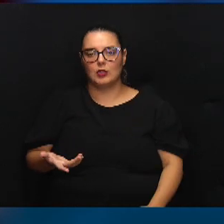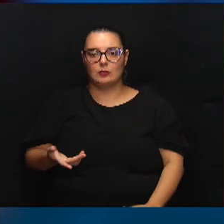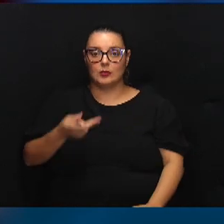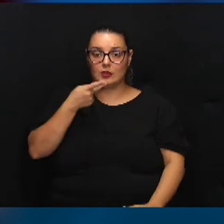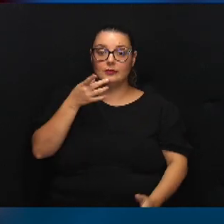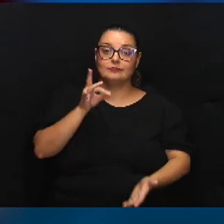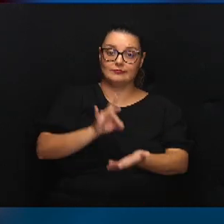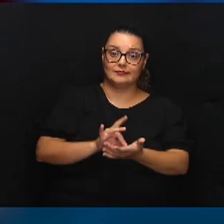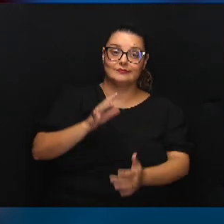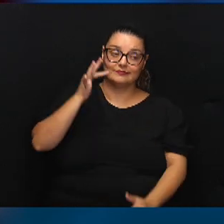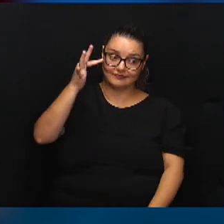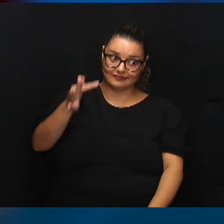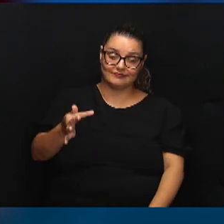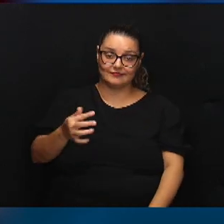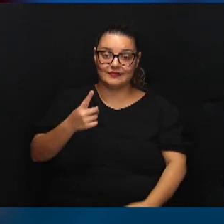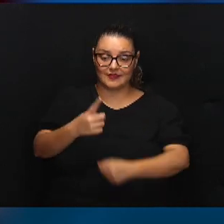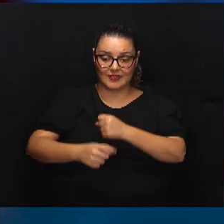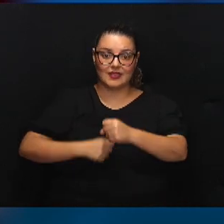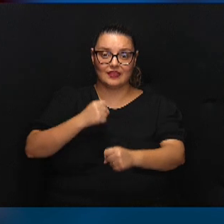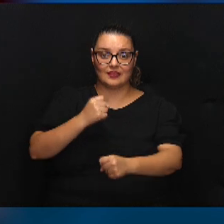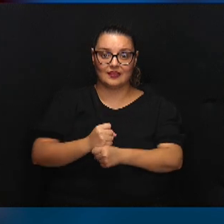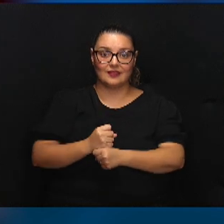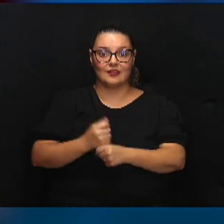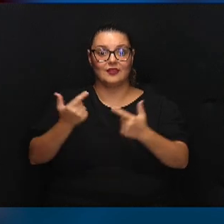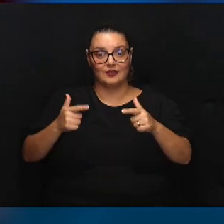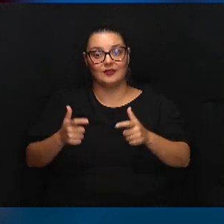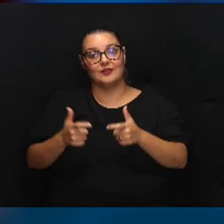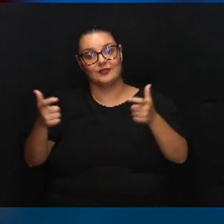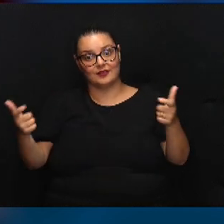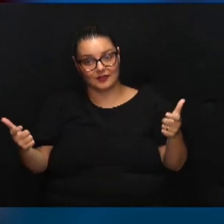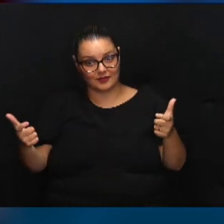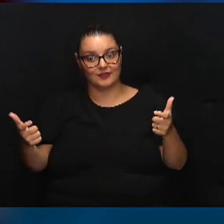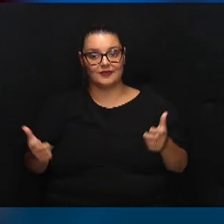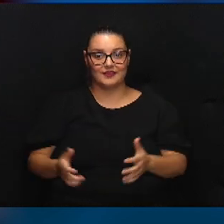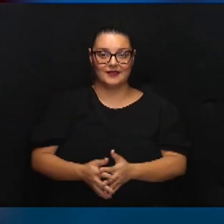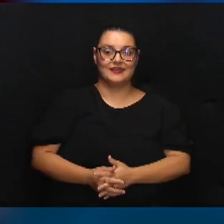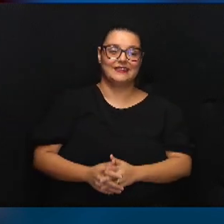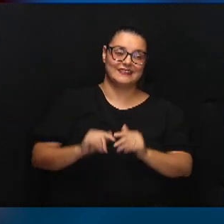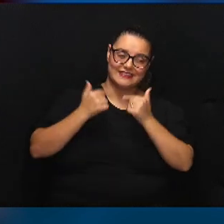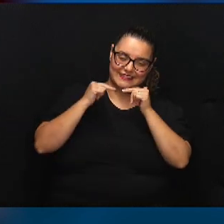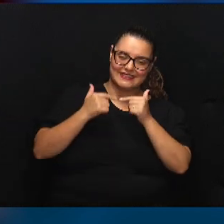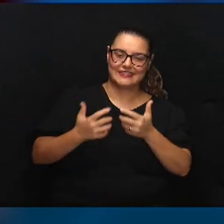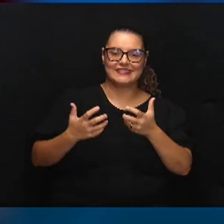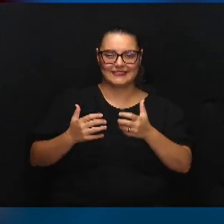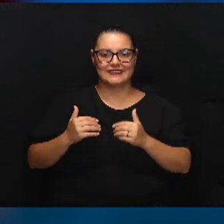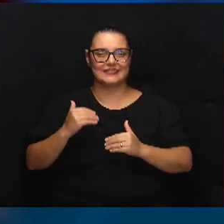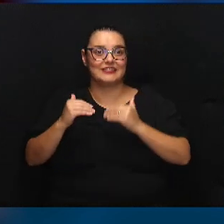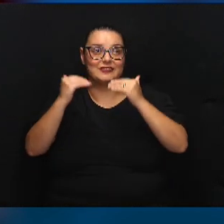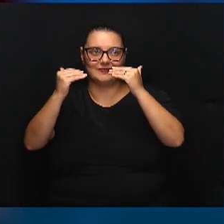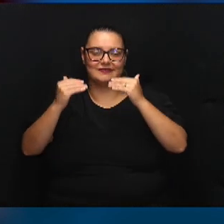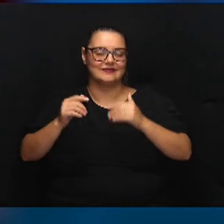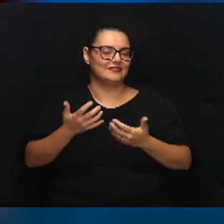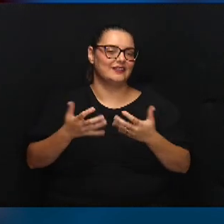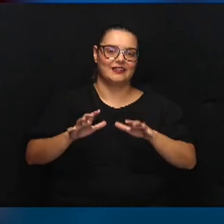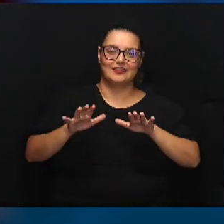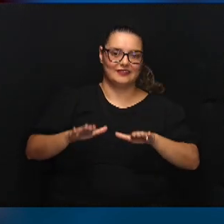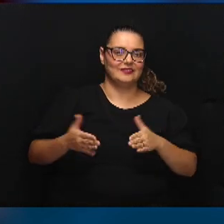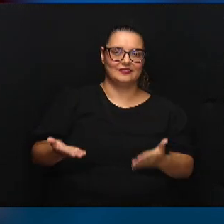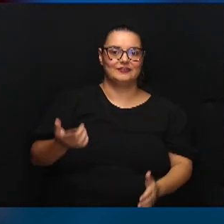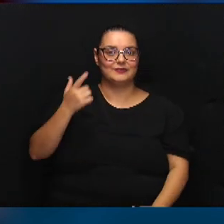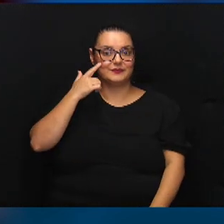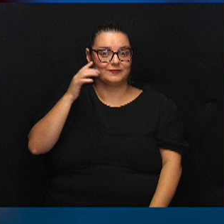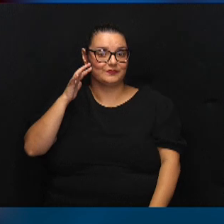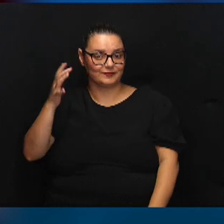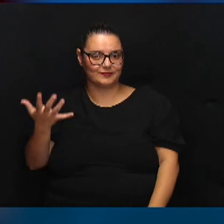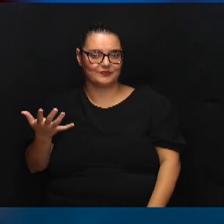penso em futuramente, daqui a um ano, estar num lugar maior. Já quero algo mais, não quero ficar aqui, já estou pensando